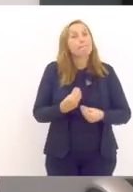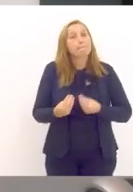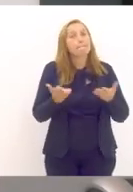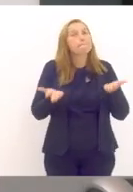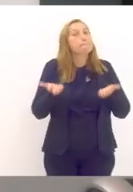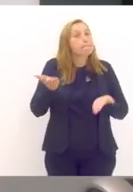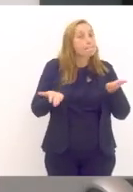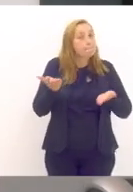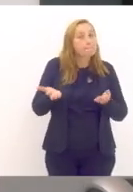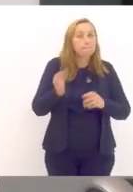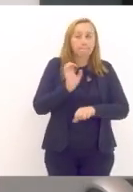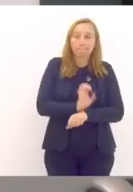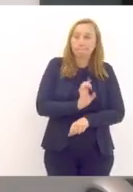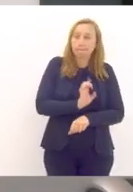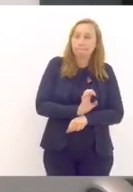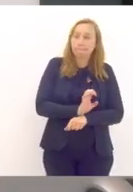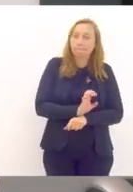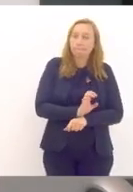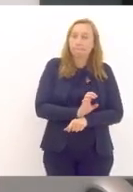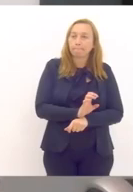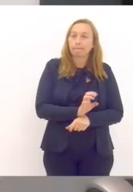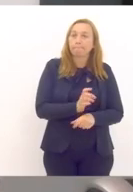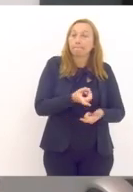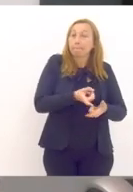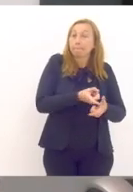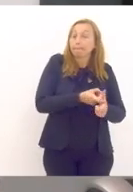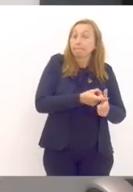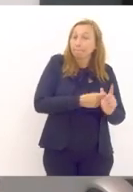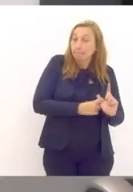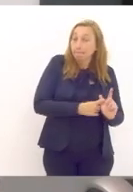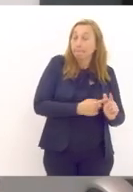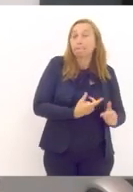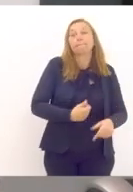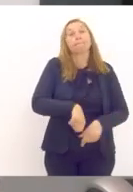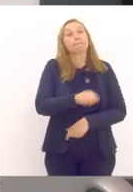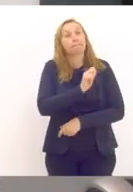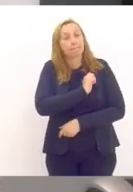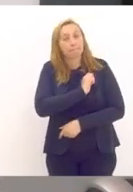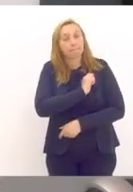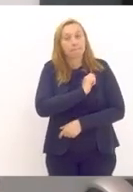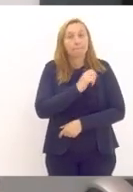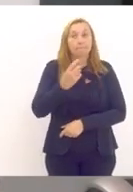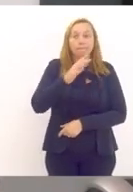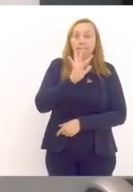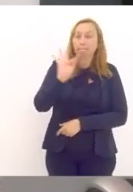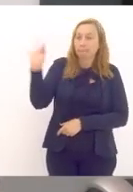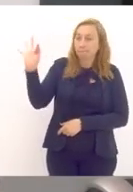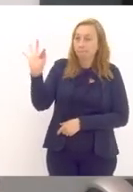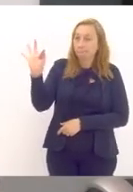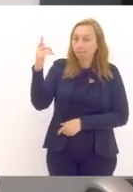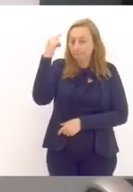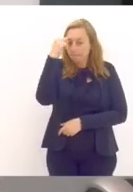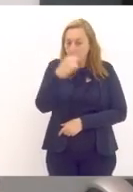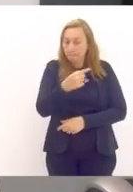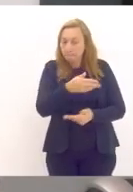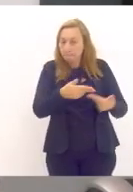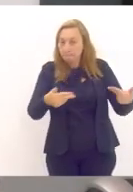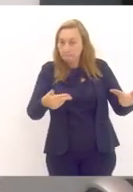equilibra num Estado que está num regime em que o governo federal exige uma série de demandas e, ao mesmo